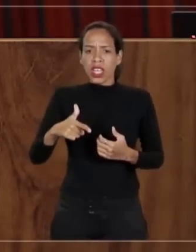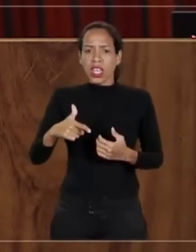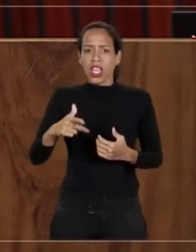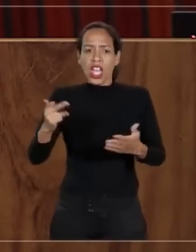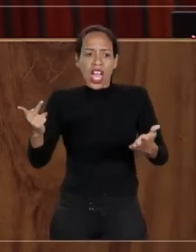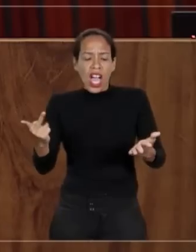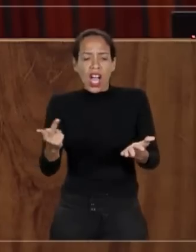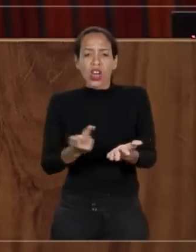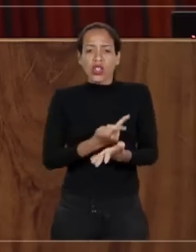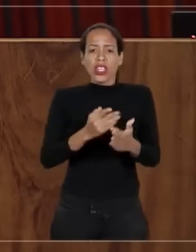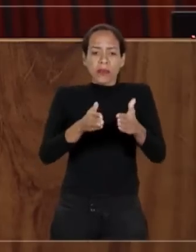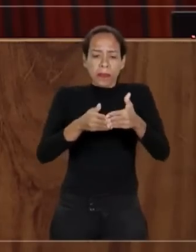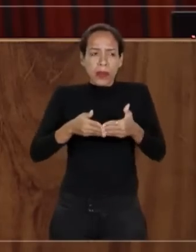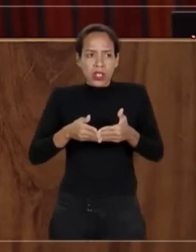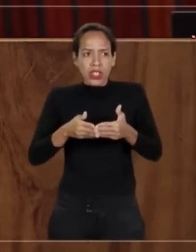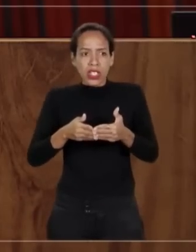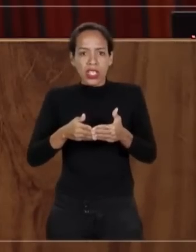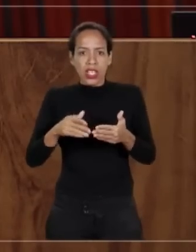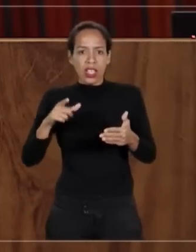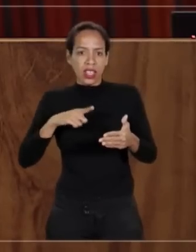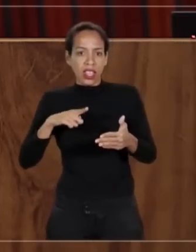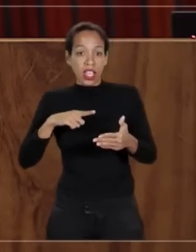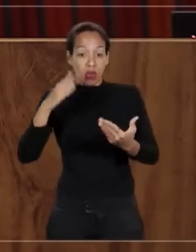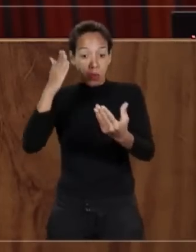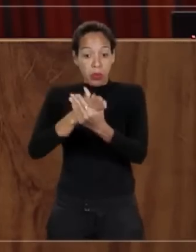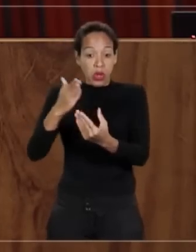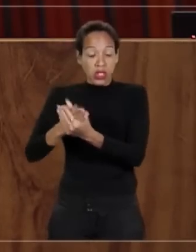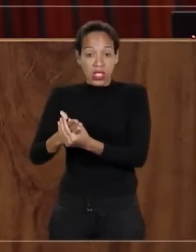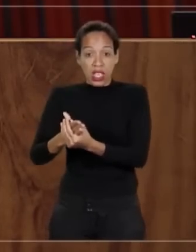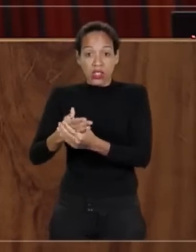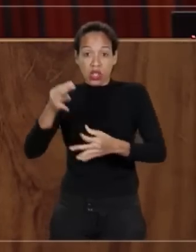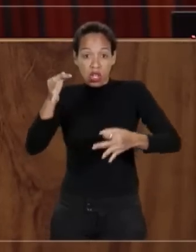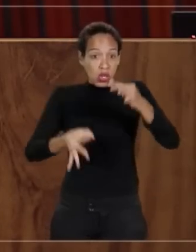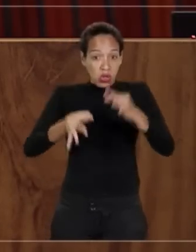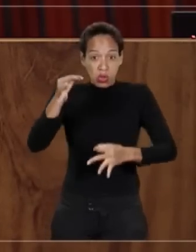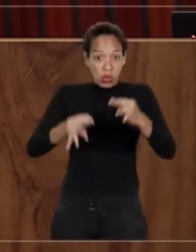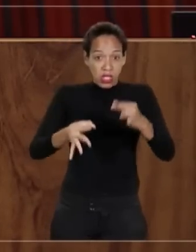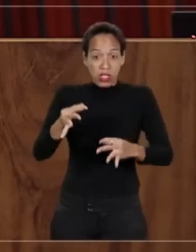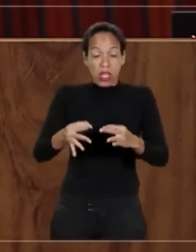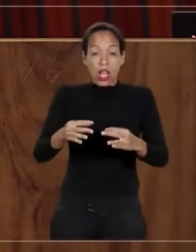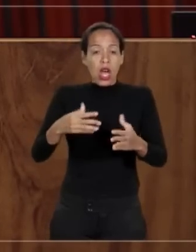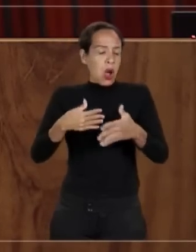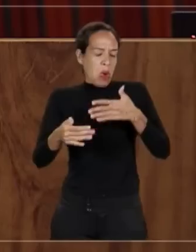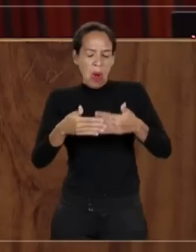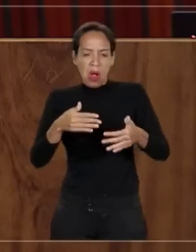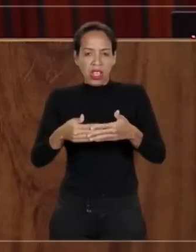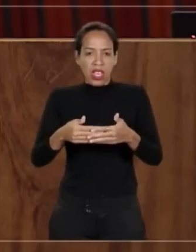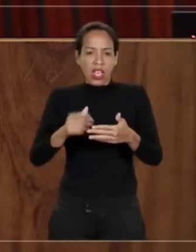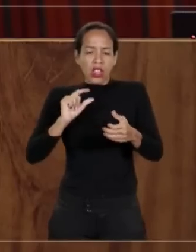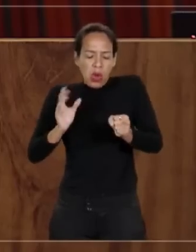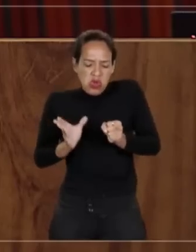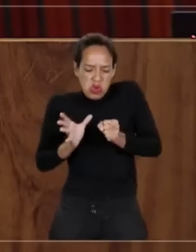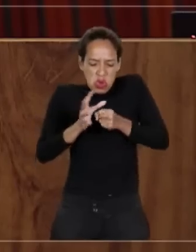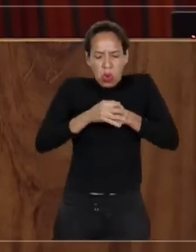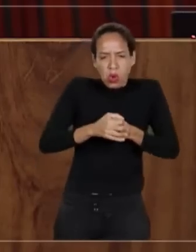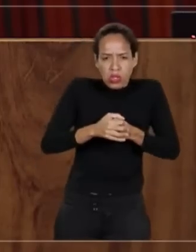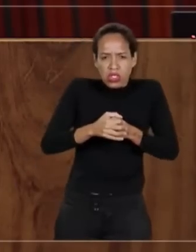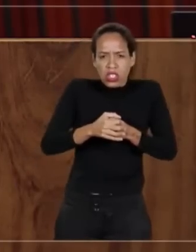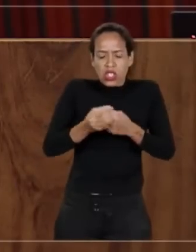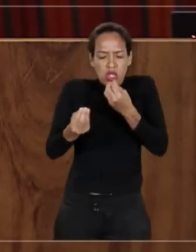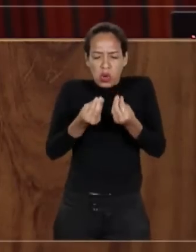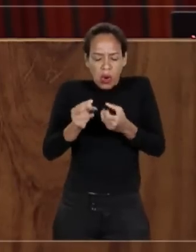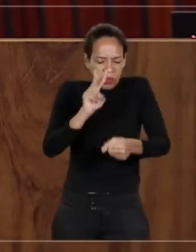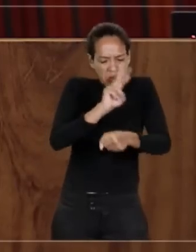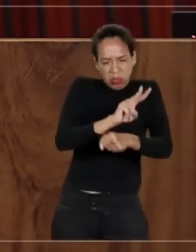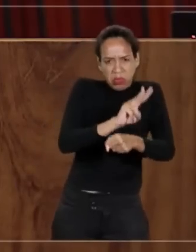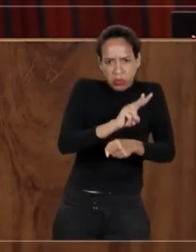causa de pedir deduzida nesta AGE, sob qualquer ângulo. O encapsulamento proposto como estratégia de